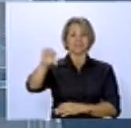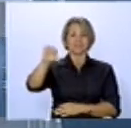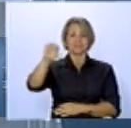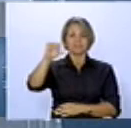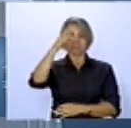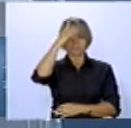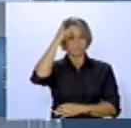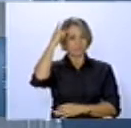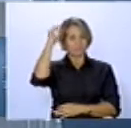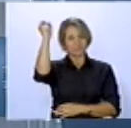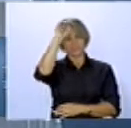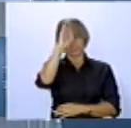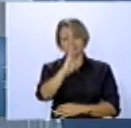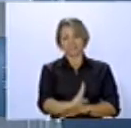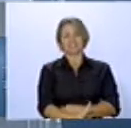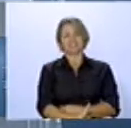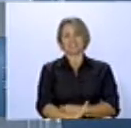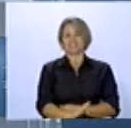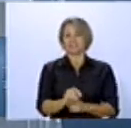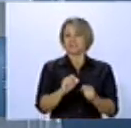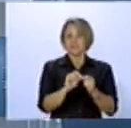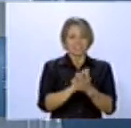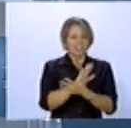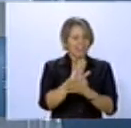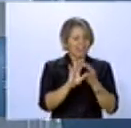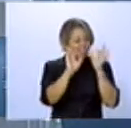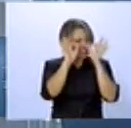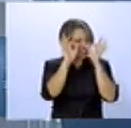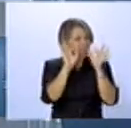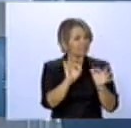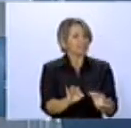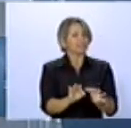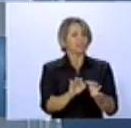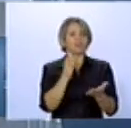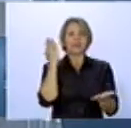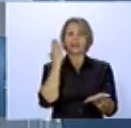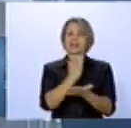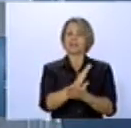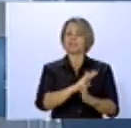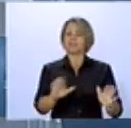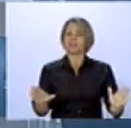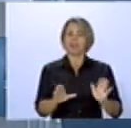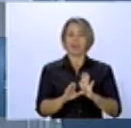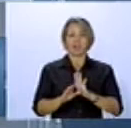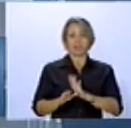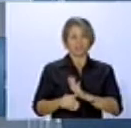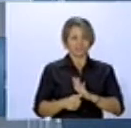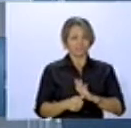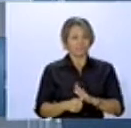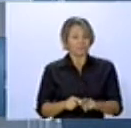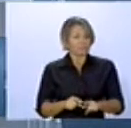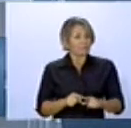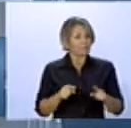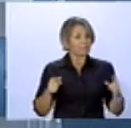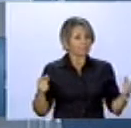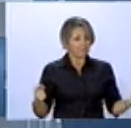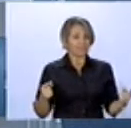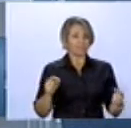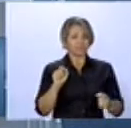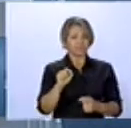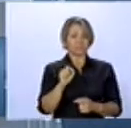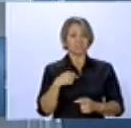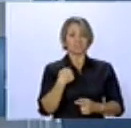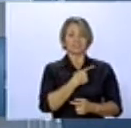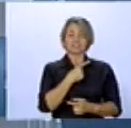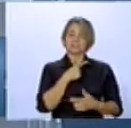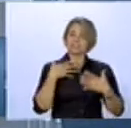brasileiros não fazem nada de concreto para combater a corrupção porém o que ainda nos